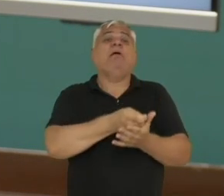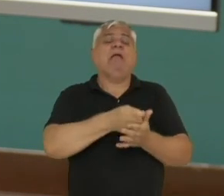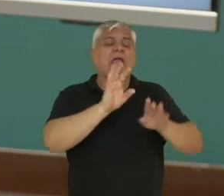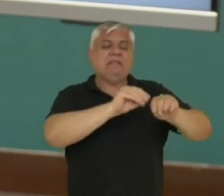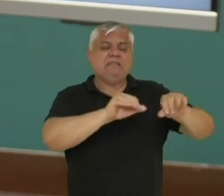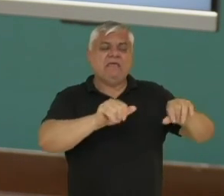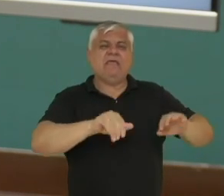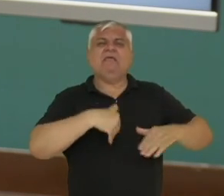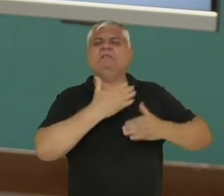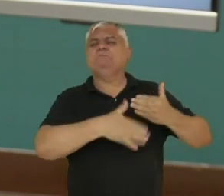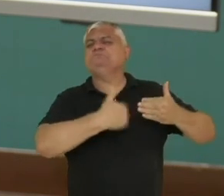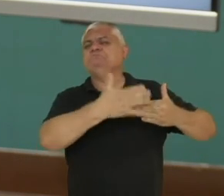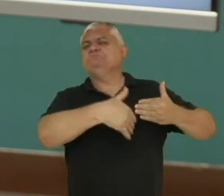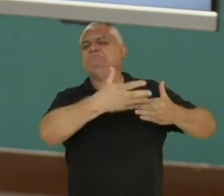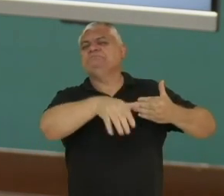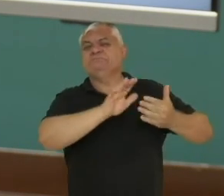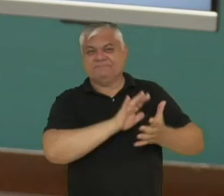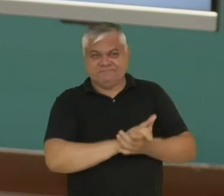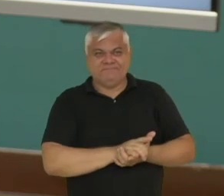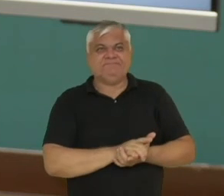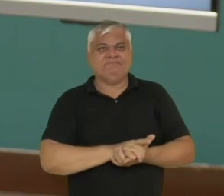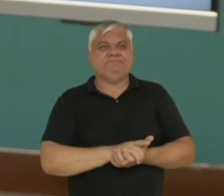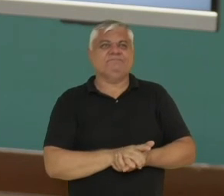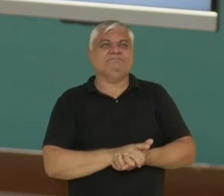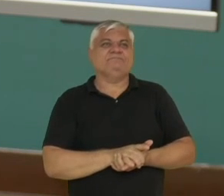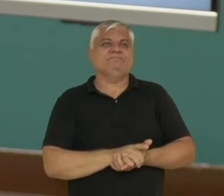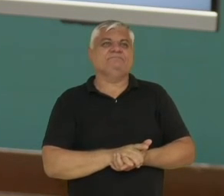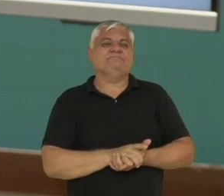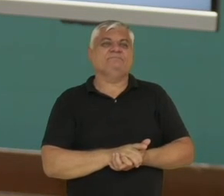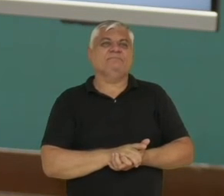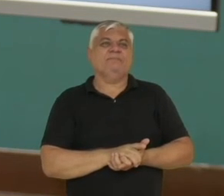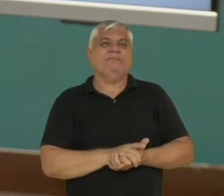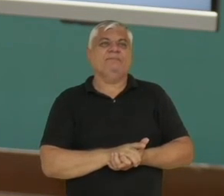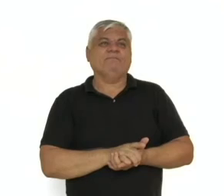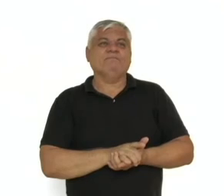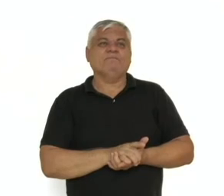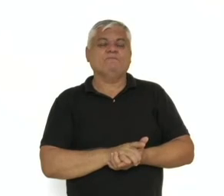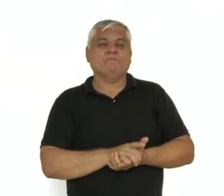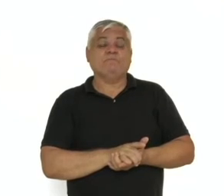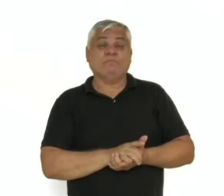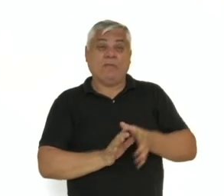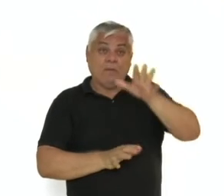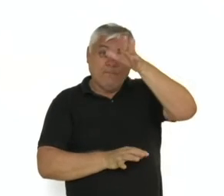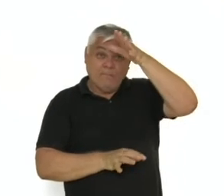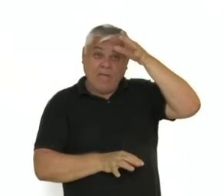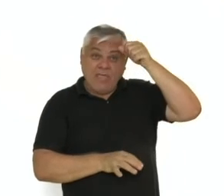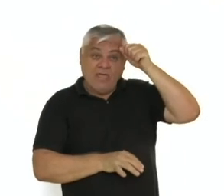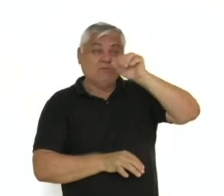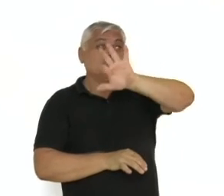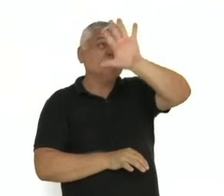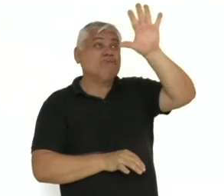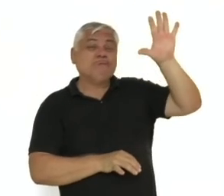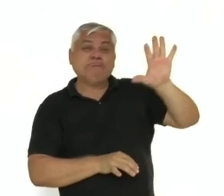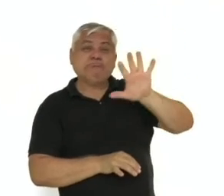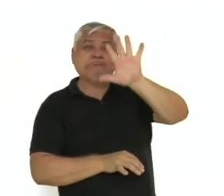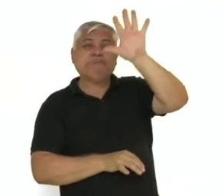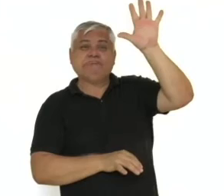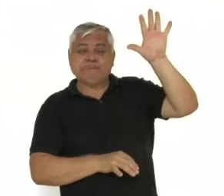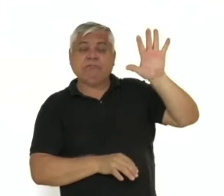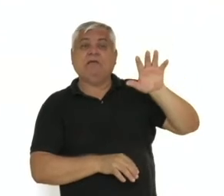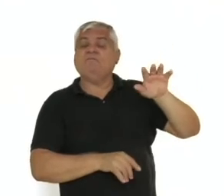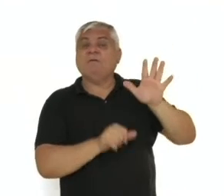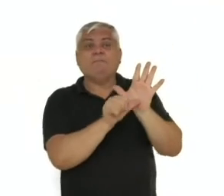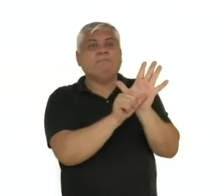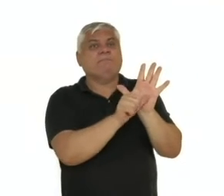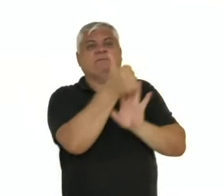que ia se instalar e assim por diante, tá bom? Muito bem. E Manaus então foi essa